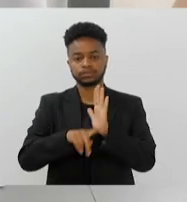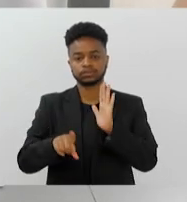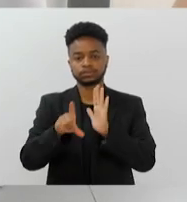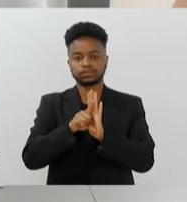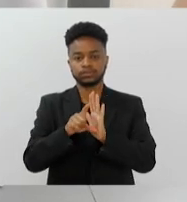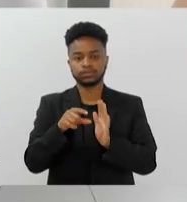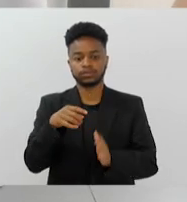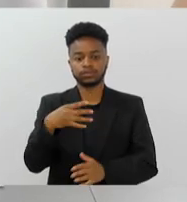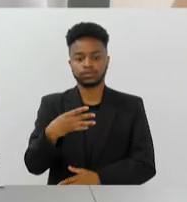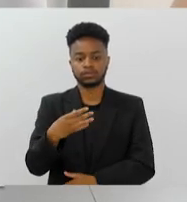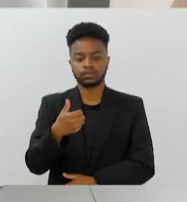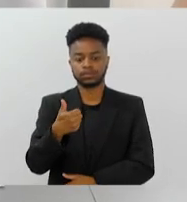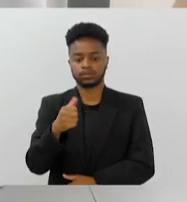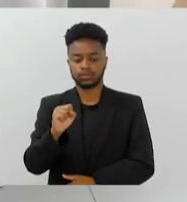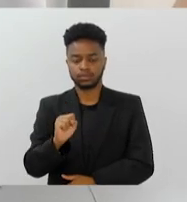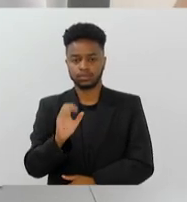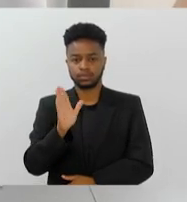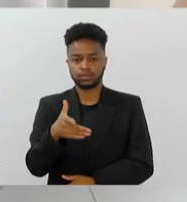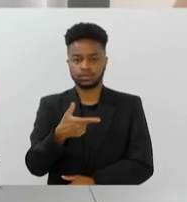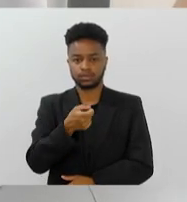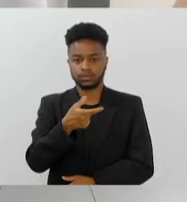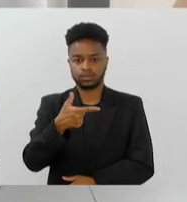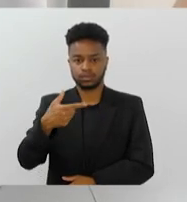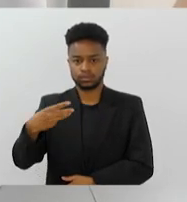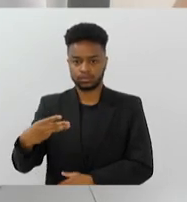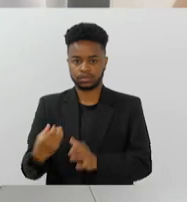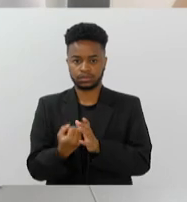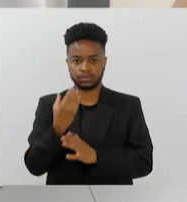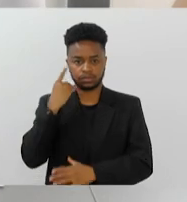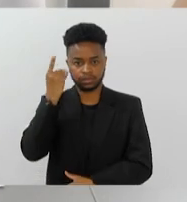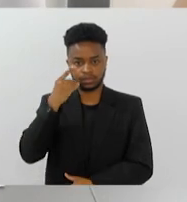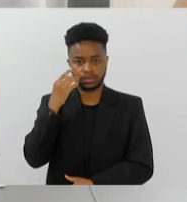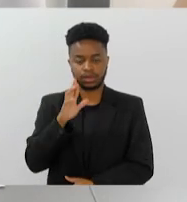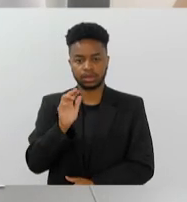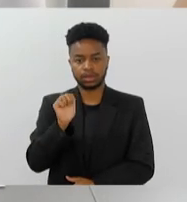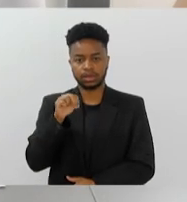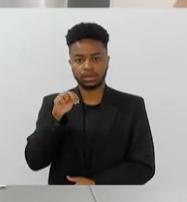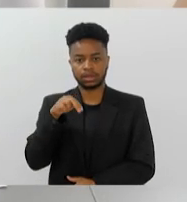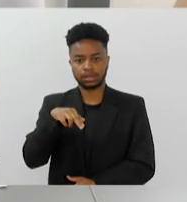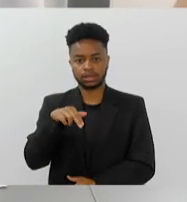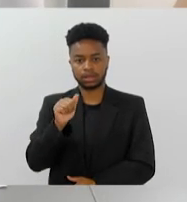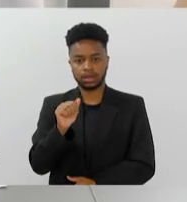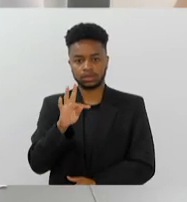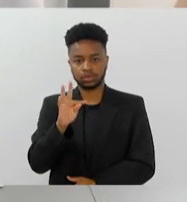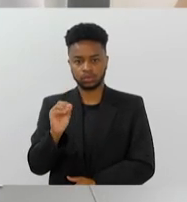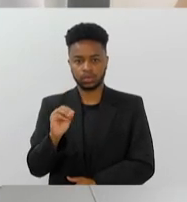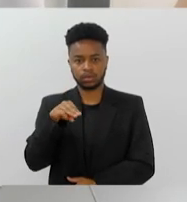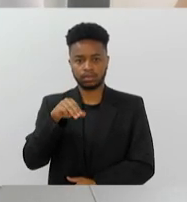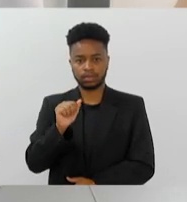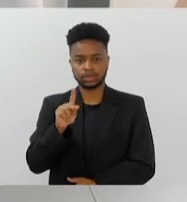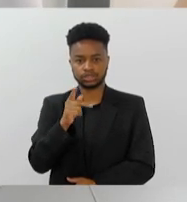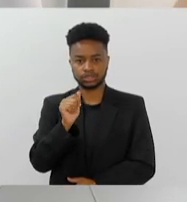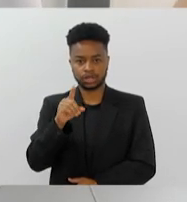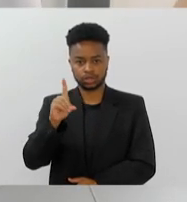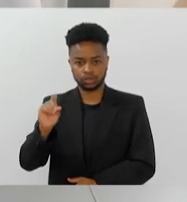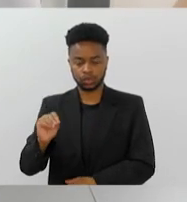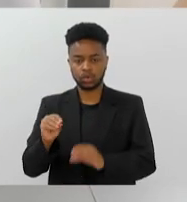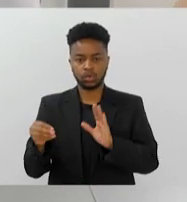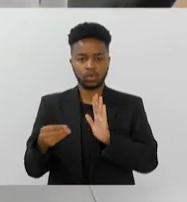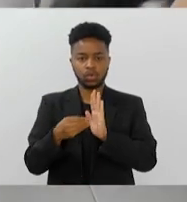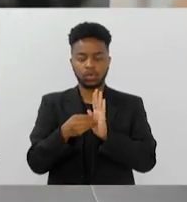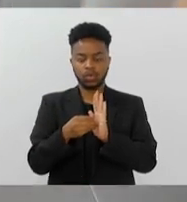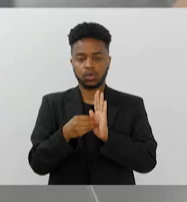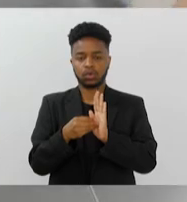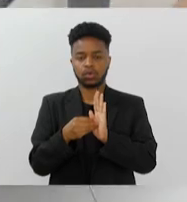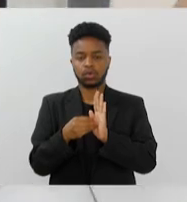lei 418 de 23, de autoria do deputado Renato Machado, que estabelece a